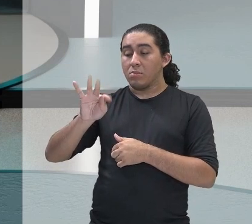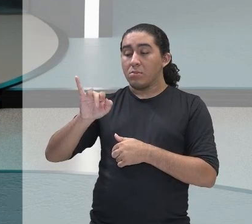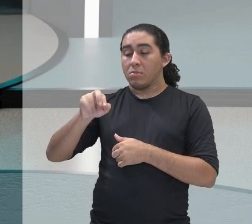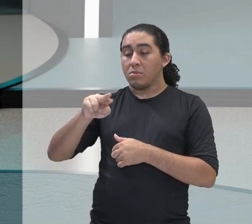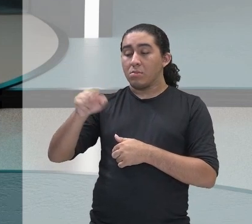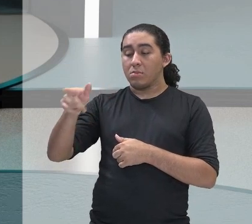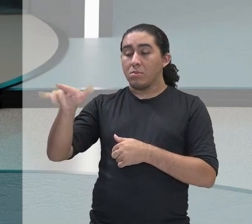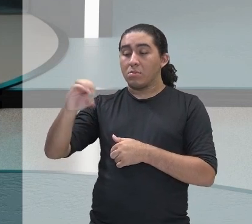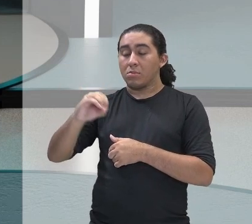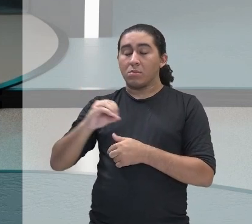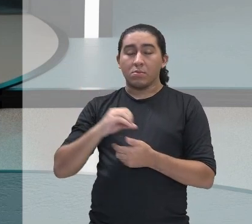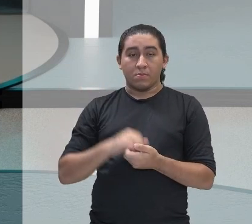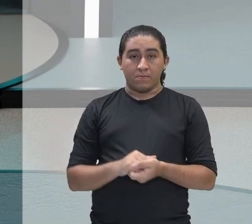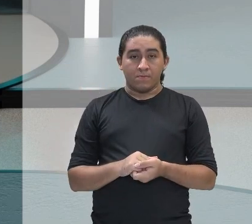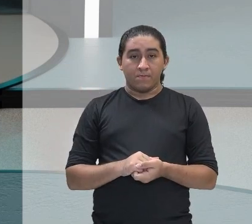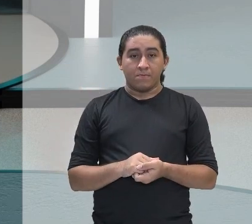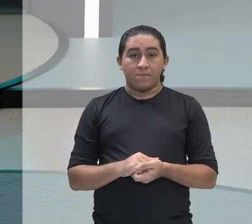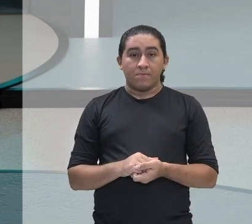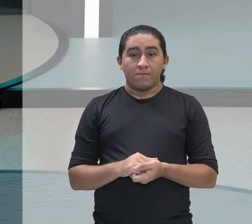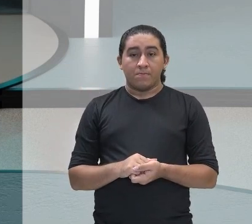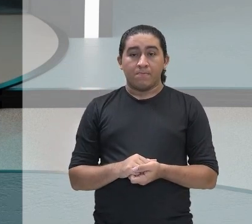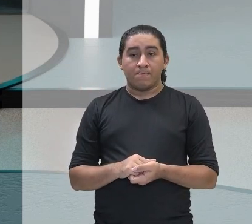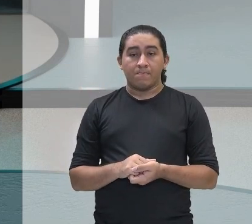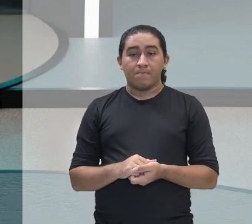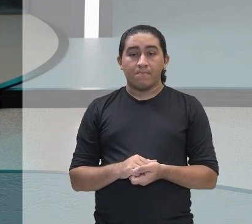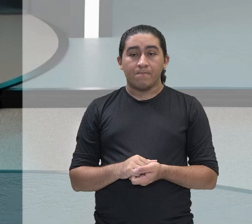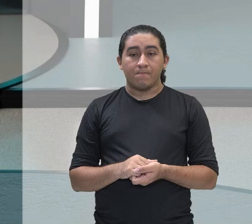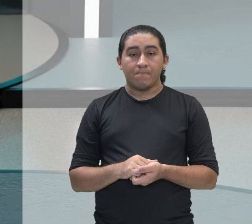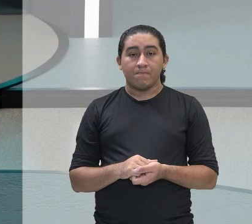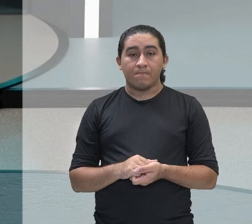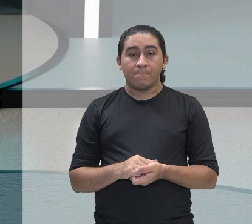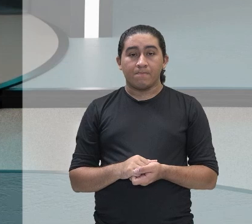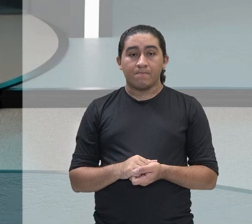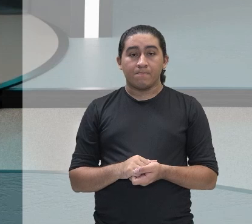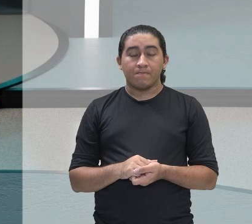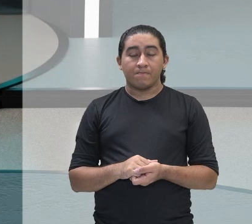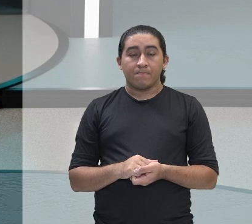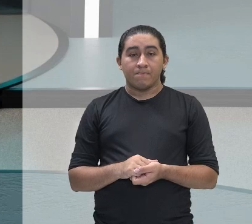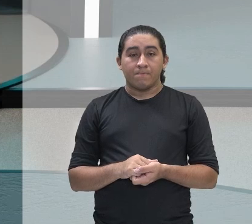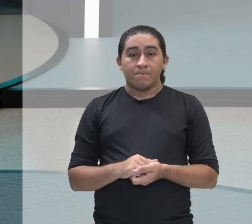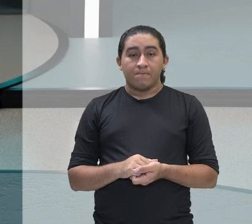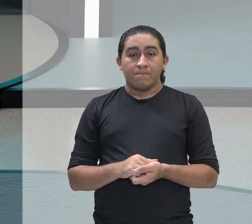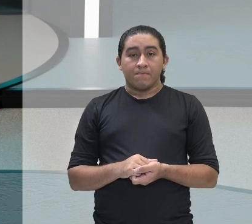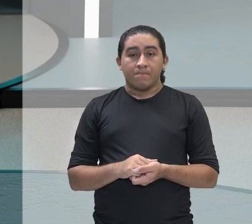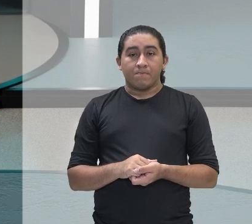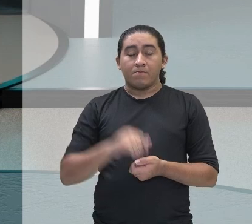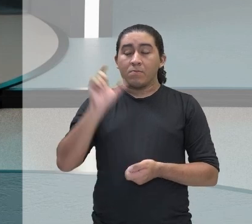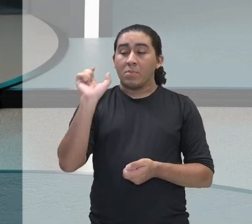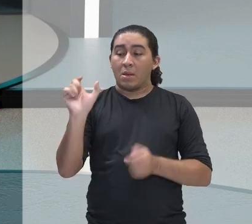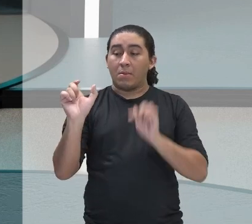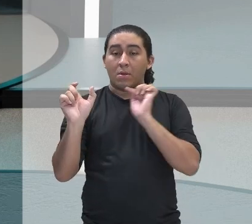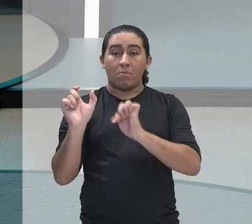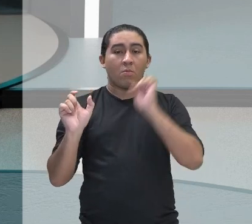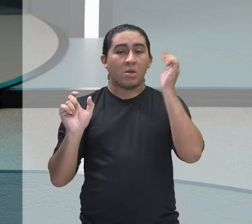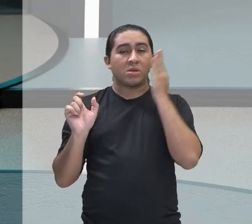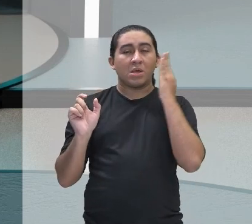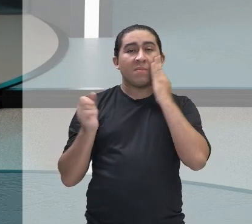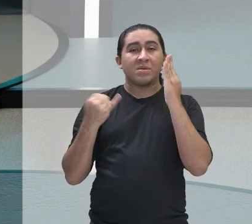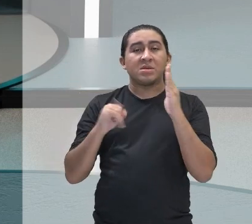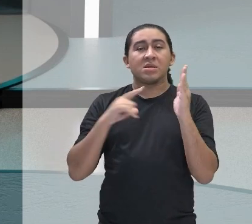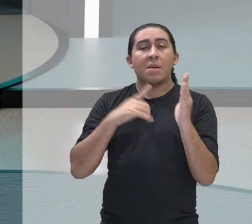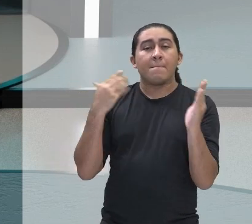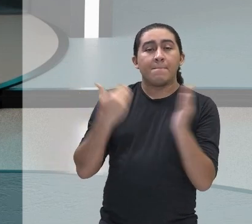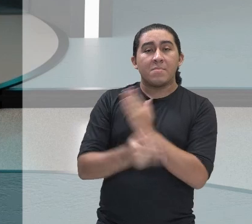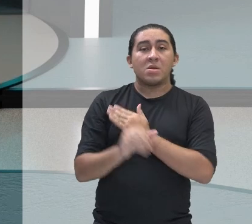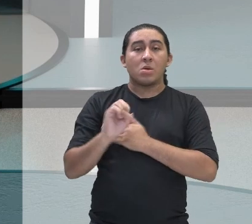Então, a composição por aglutinação. As palavras, os radicais, se havendo perda ou